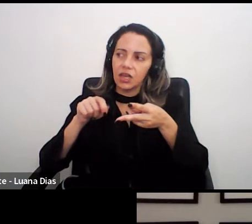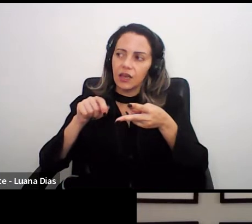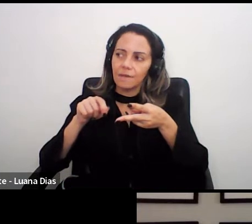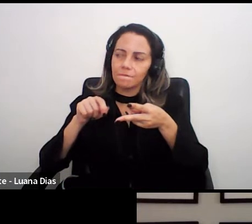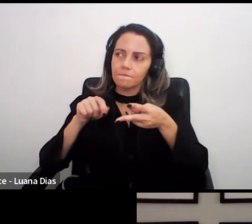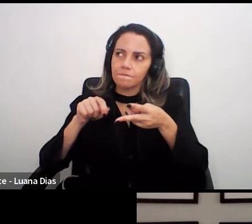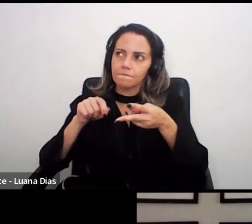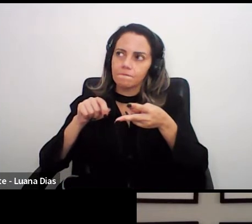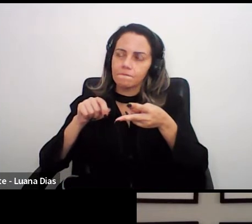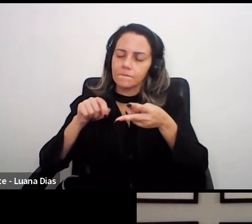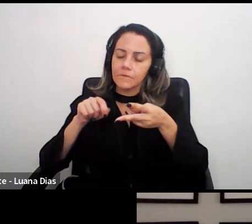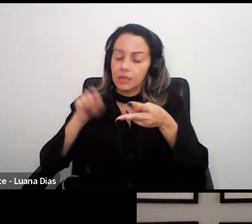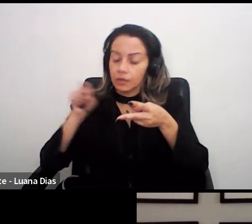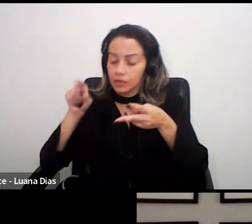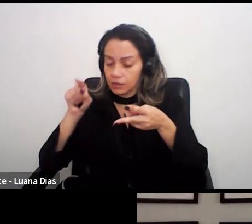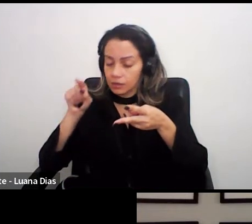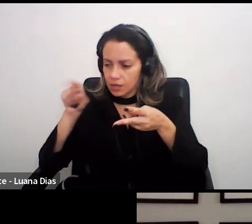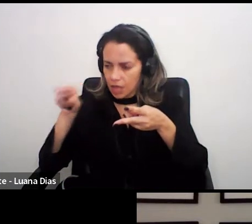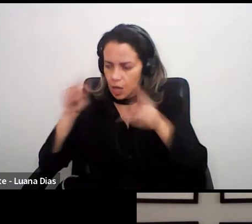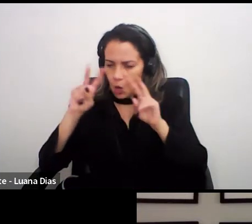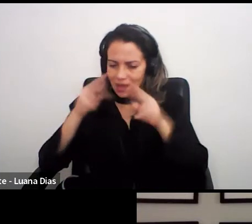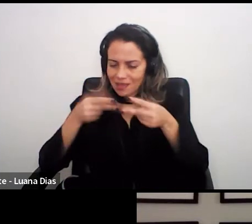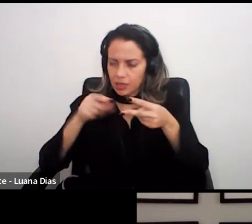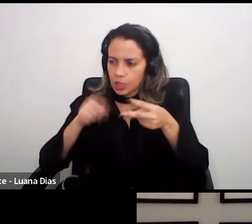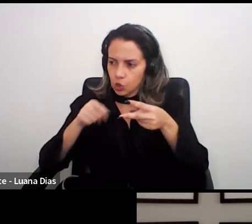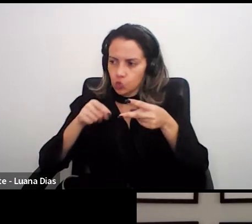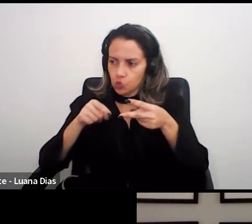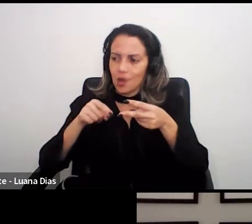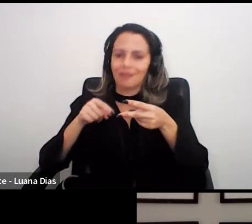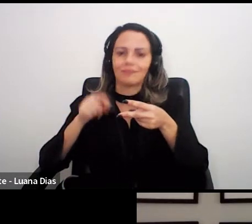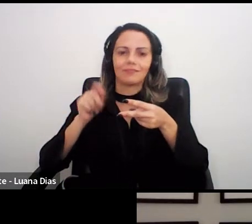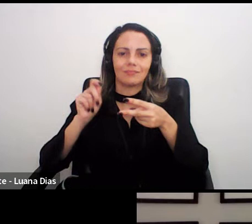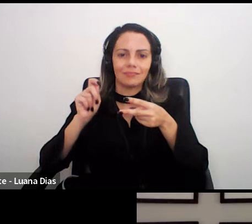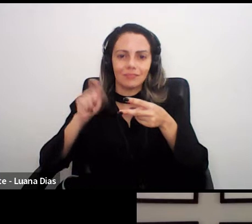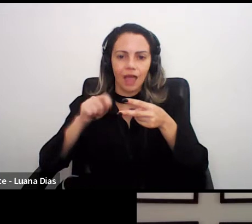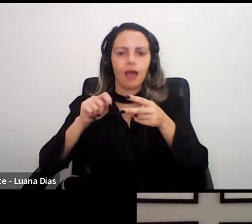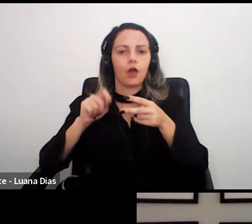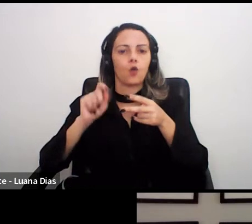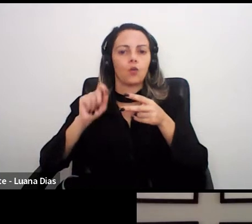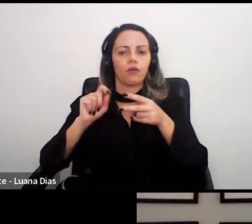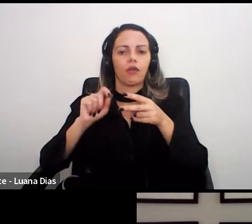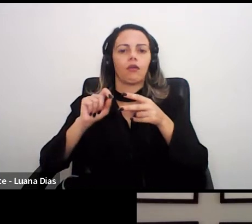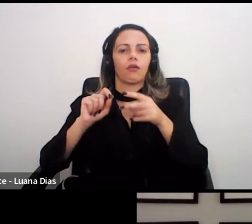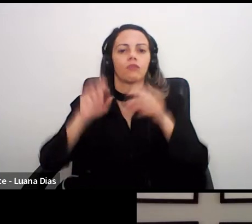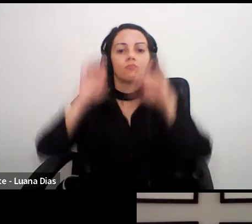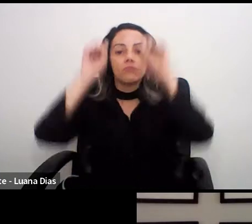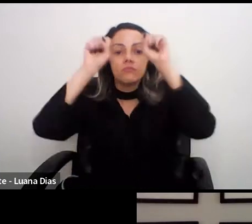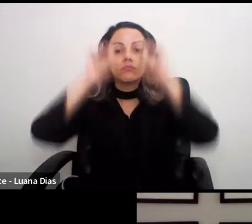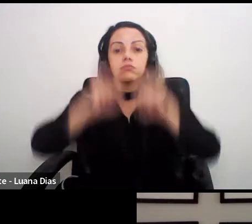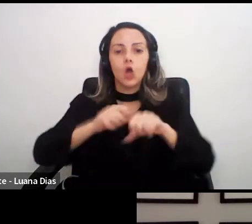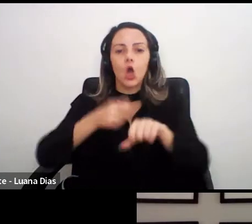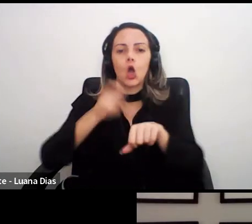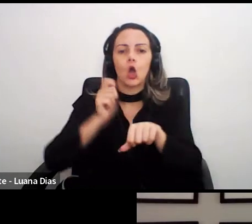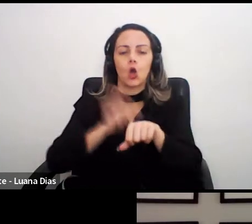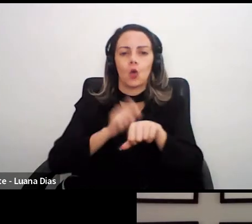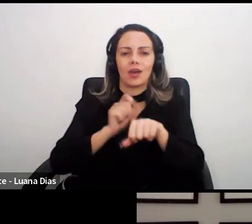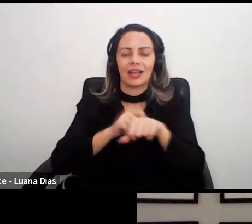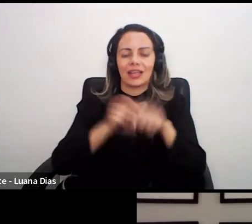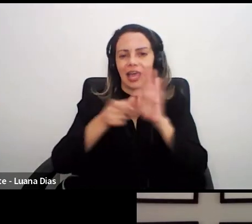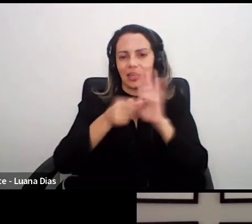como um dado de uma realidade concreta, ou seja, não apenas como... Você acha que o artigo 334 e o artigo 693, ou